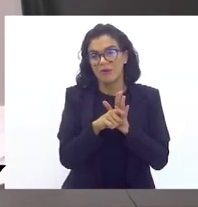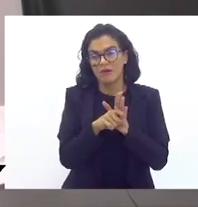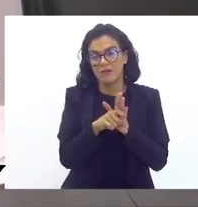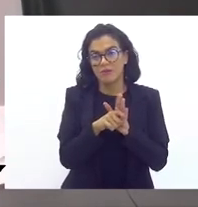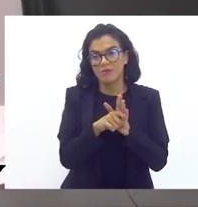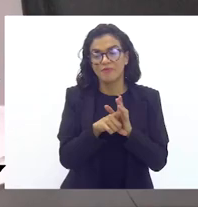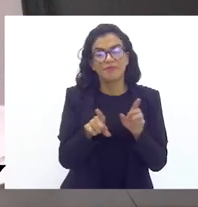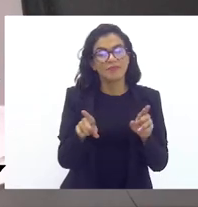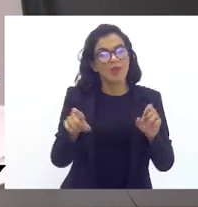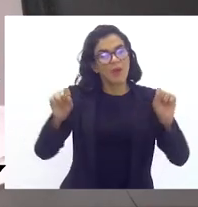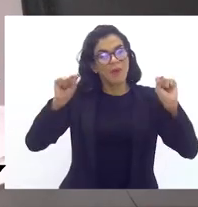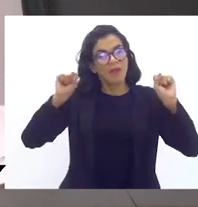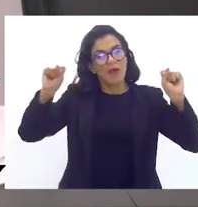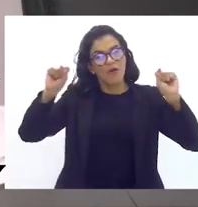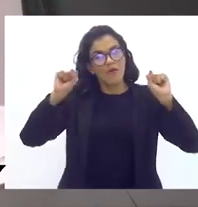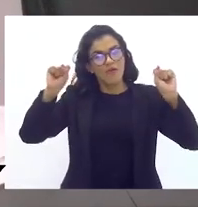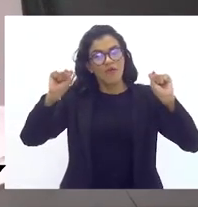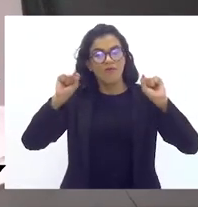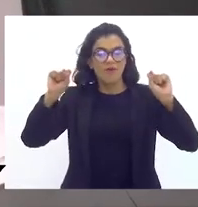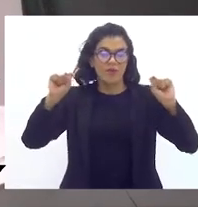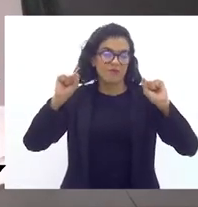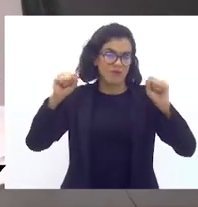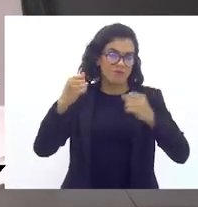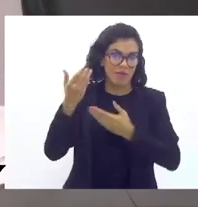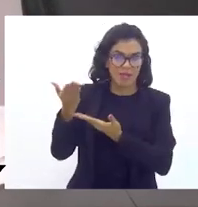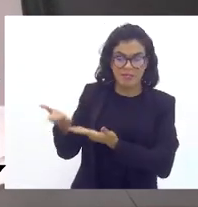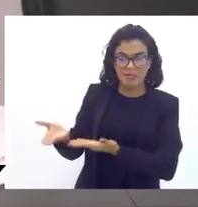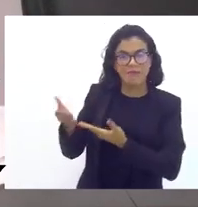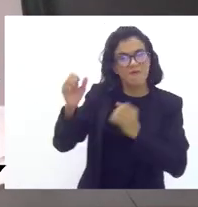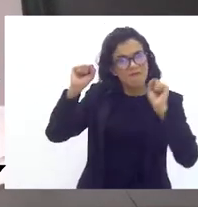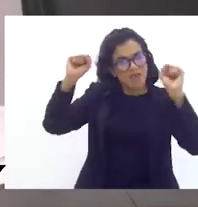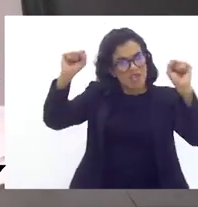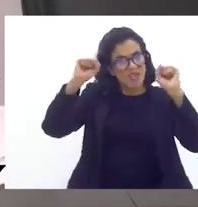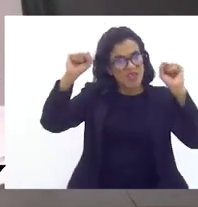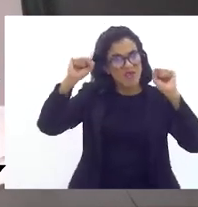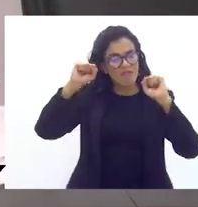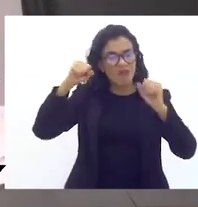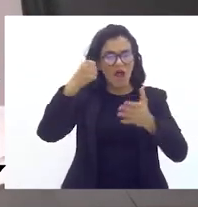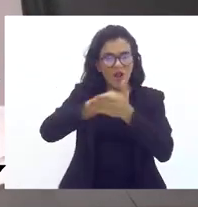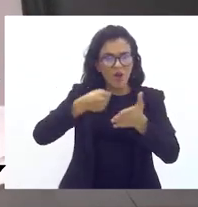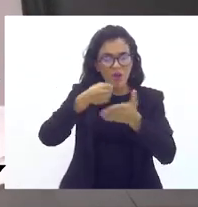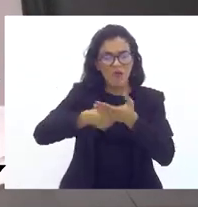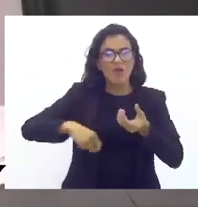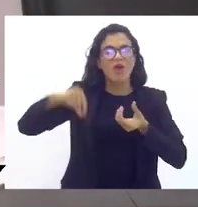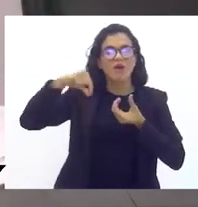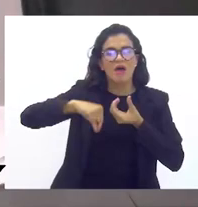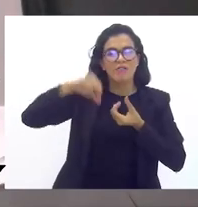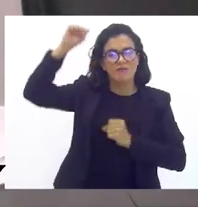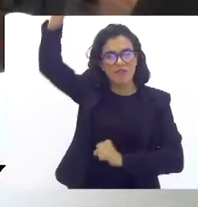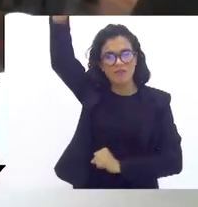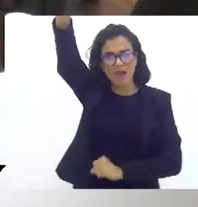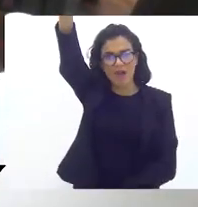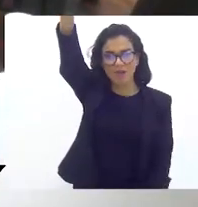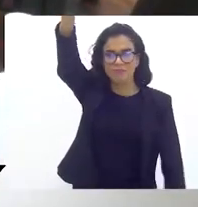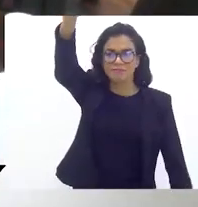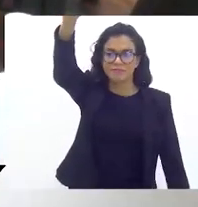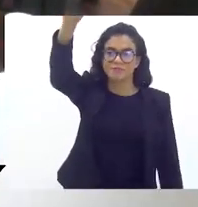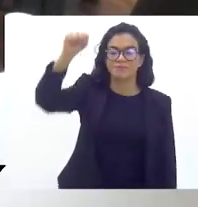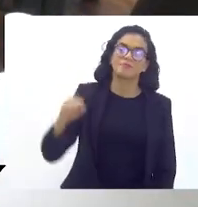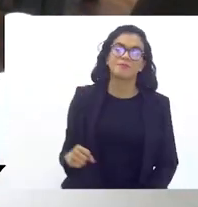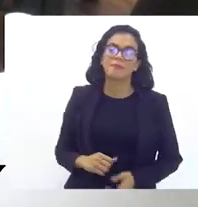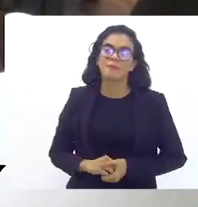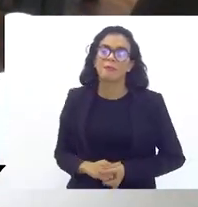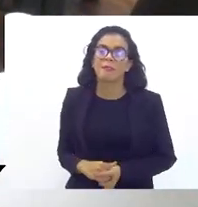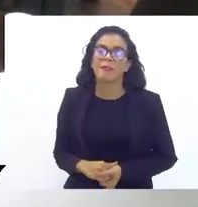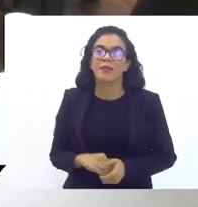dá um viva para essa nossa companheira e dizer viva a luta dos Quilombolas viva e por